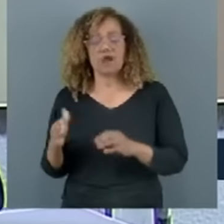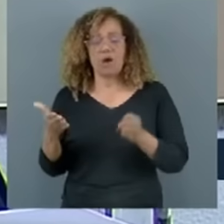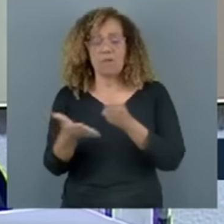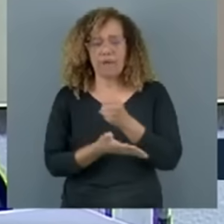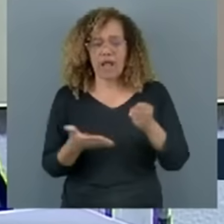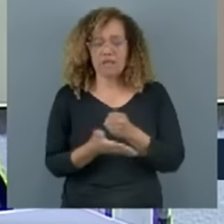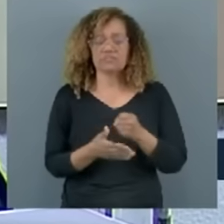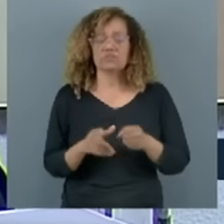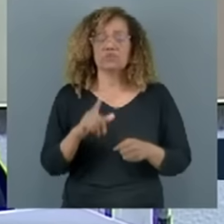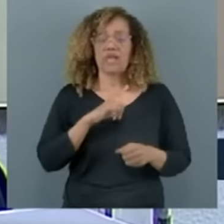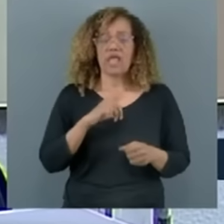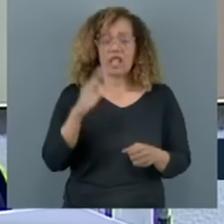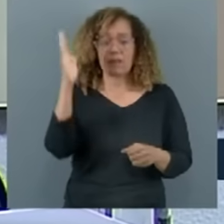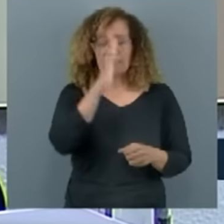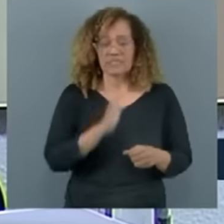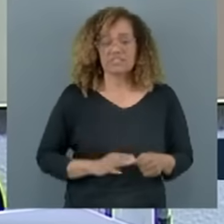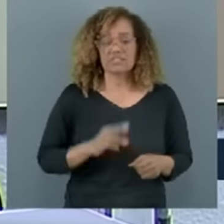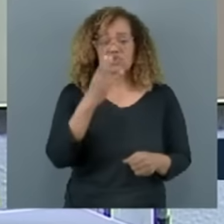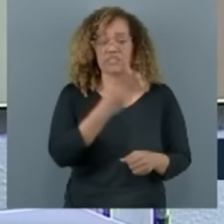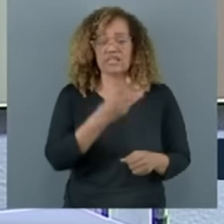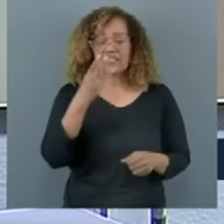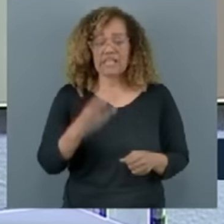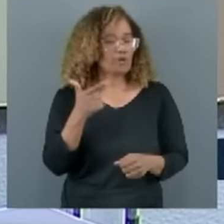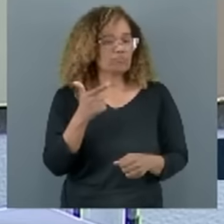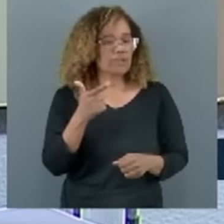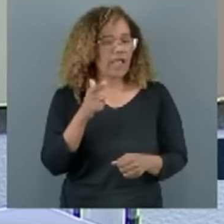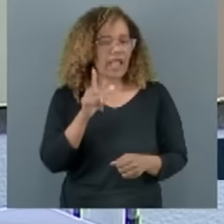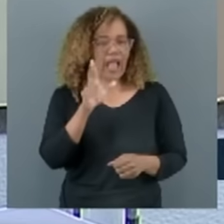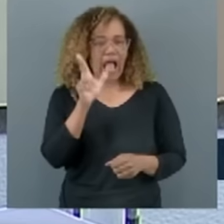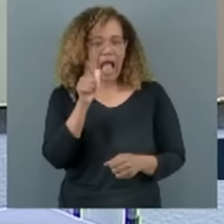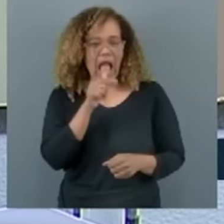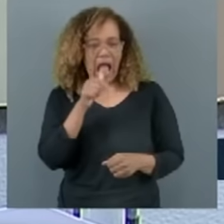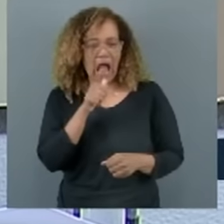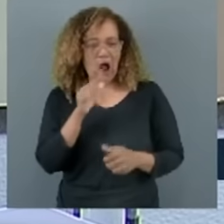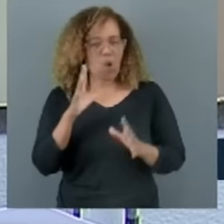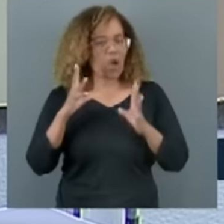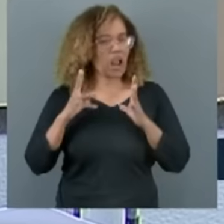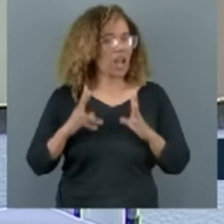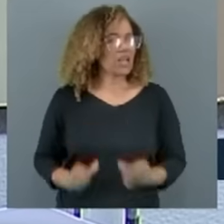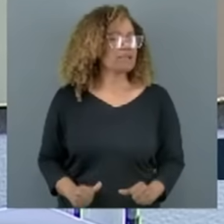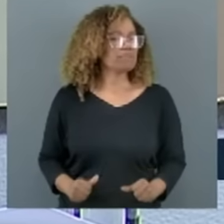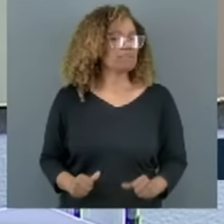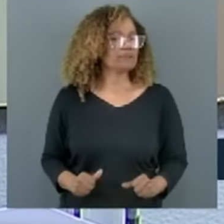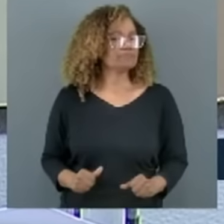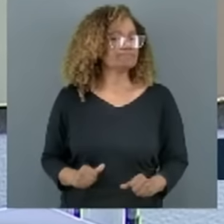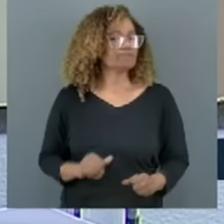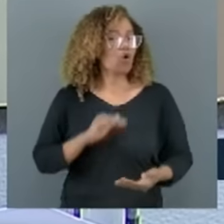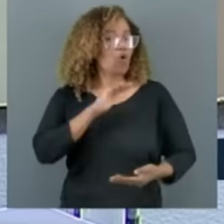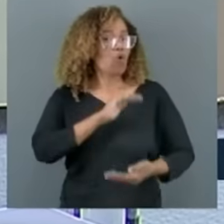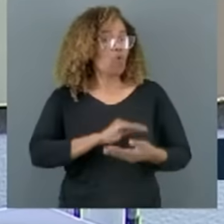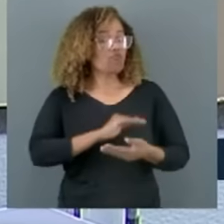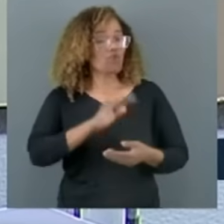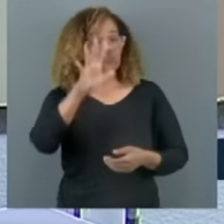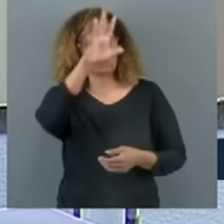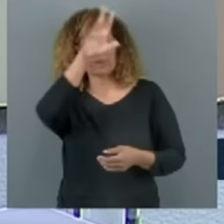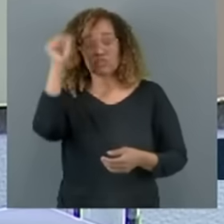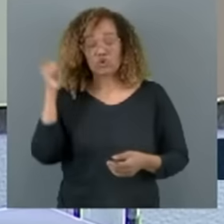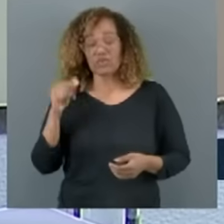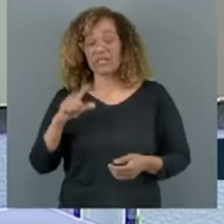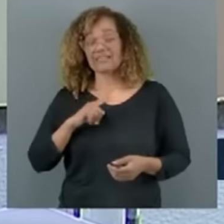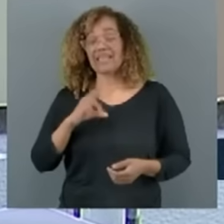33 milhões sem água tratada. E o Fundo Amazônia tem apenas 3